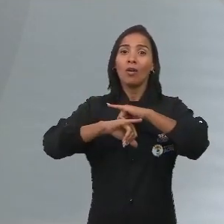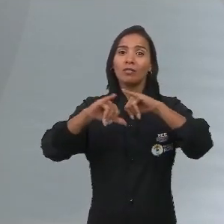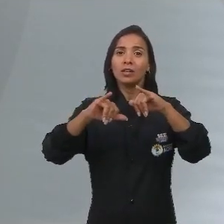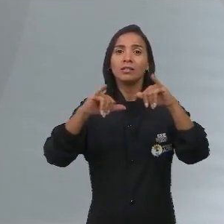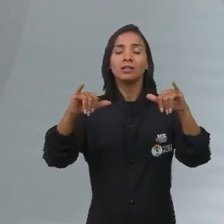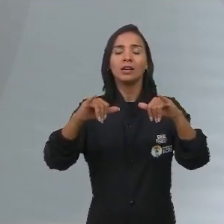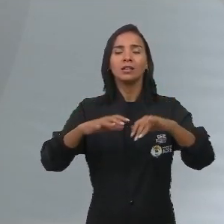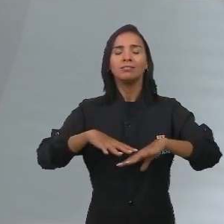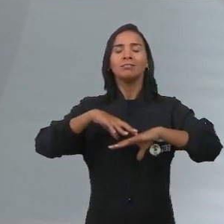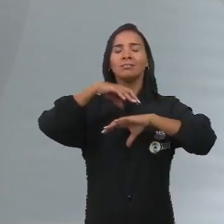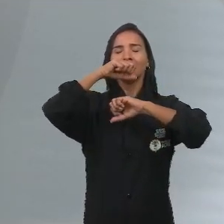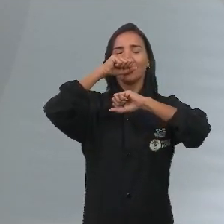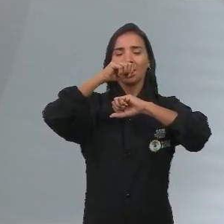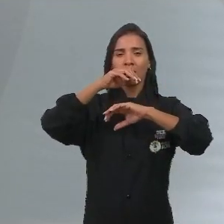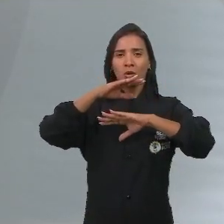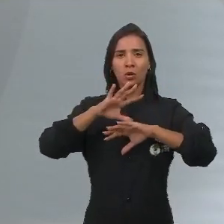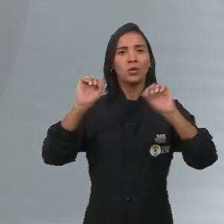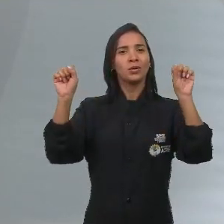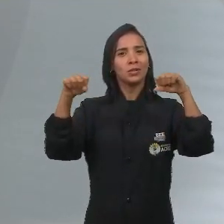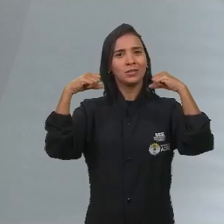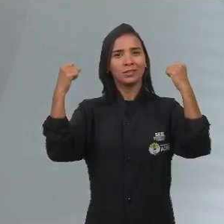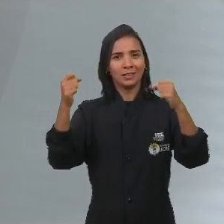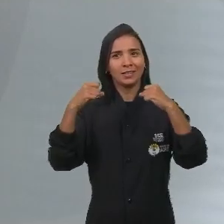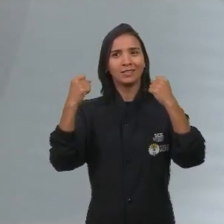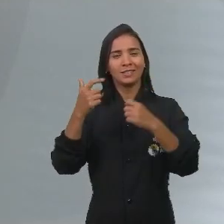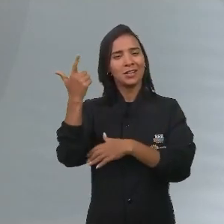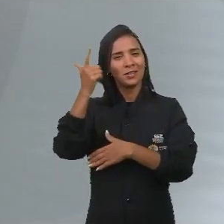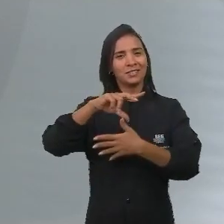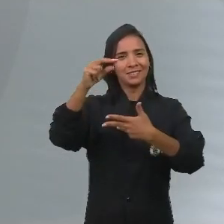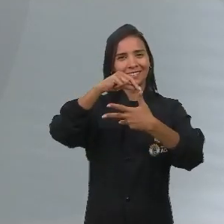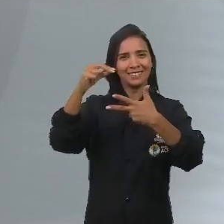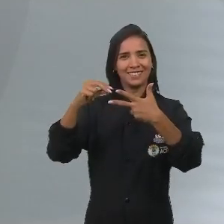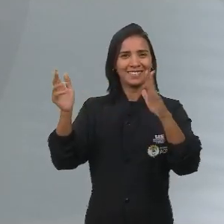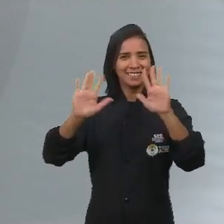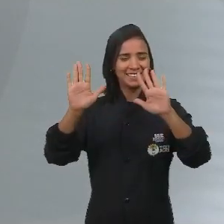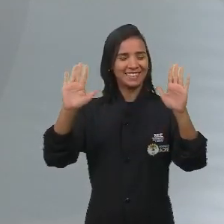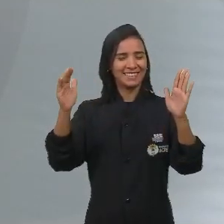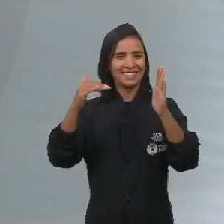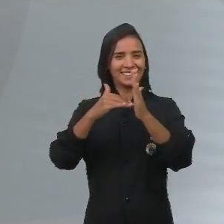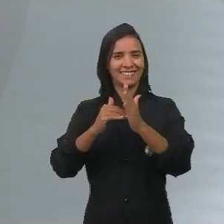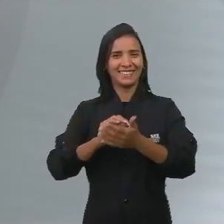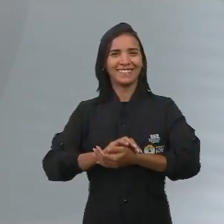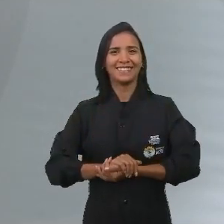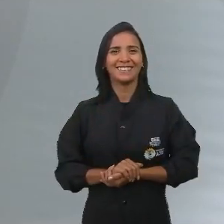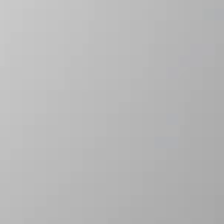pira se exercita e arrasa no ENEM nós vemos na próximo e é isso aí Tchau